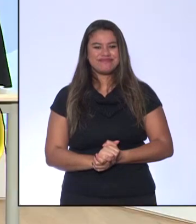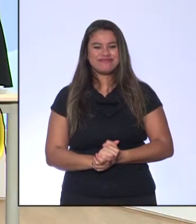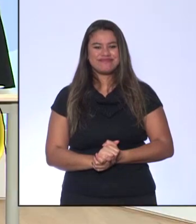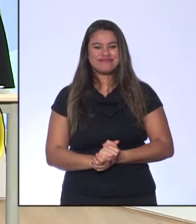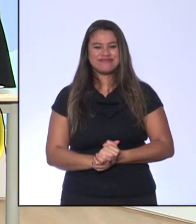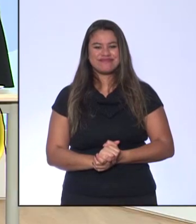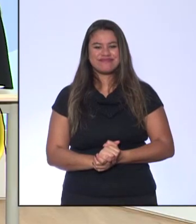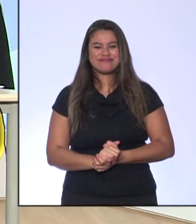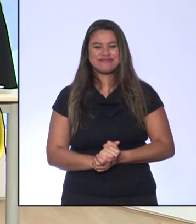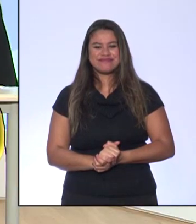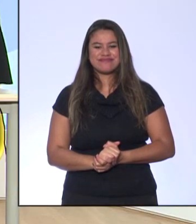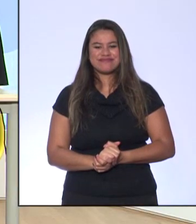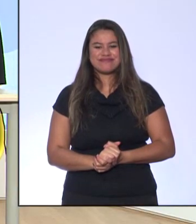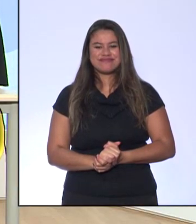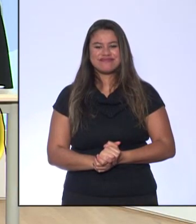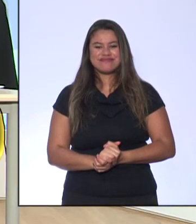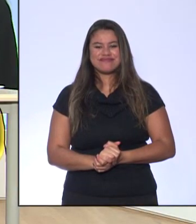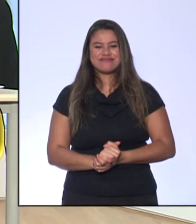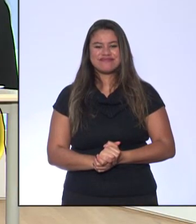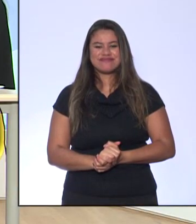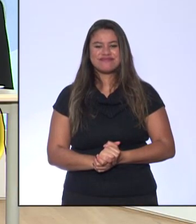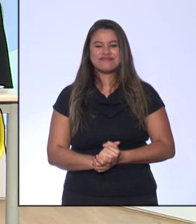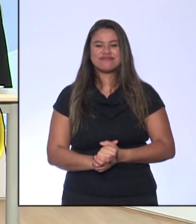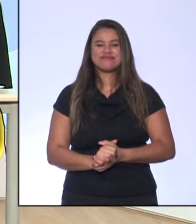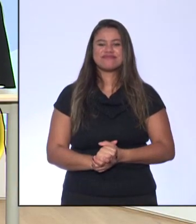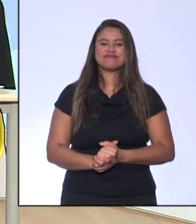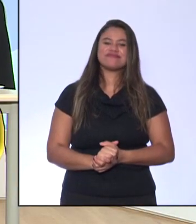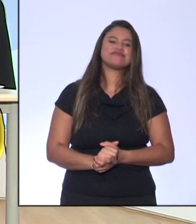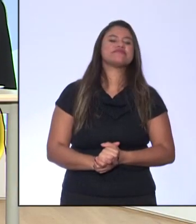Isis quer. Bom.